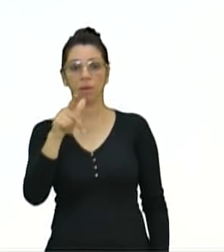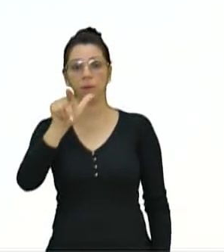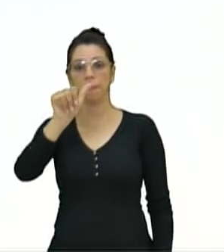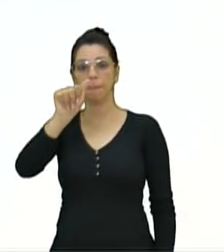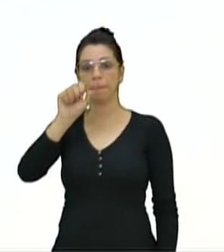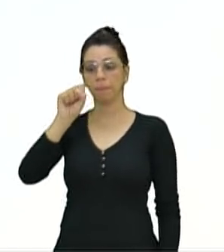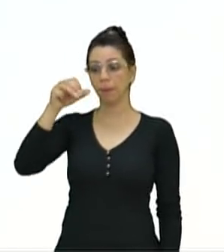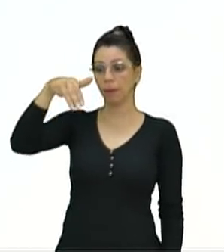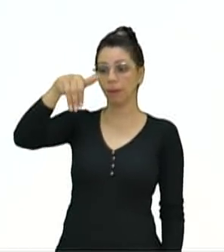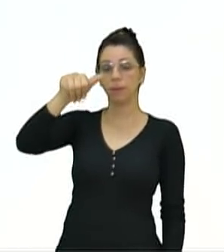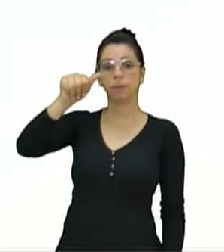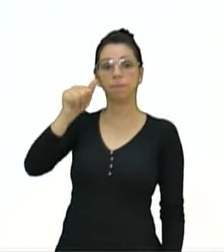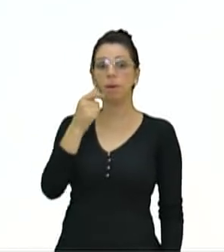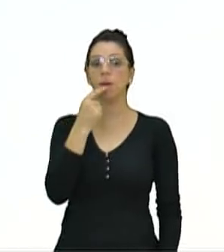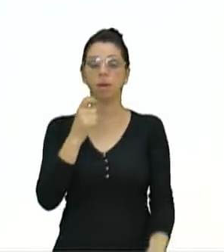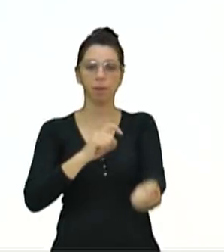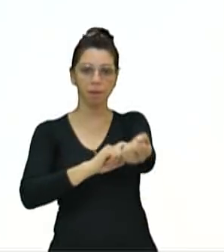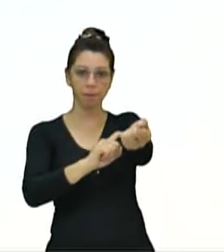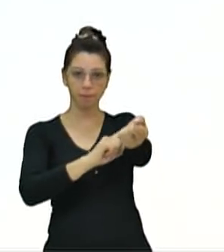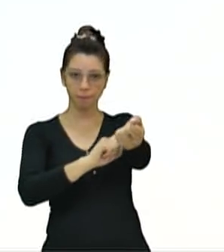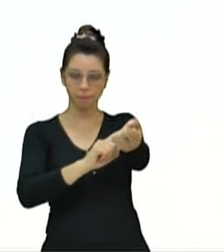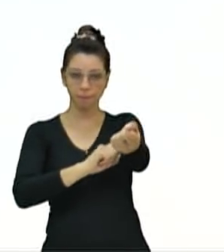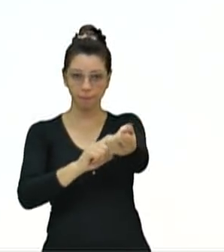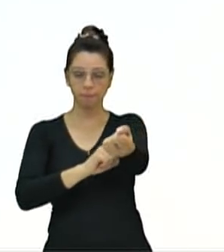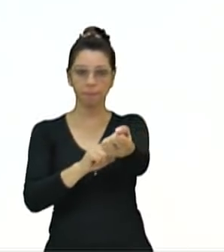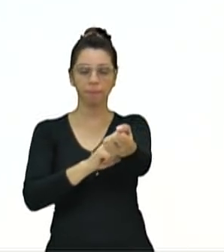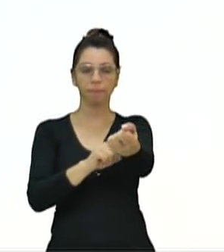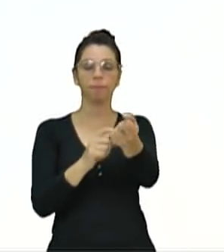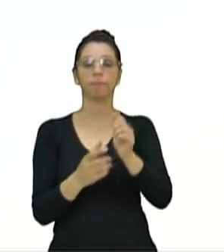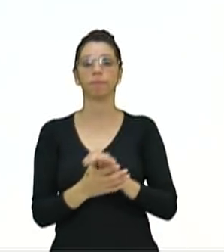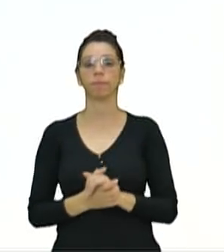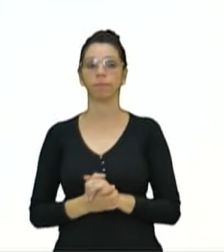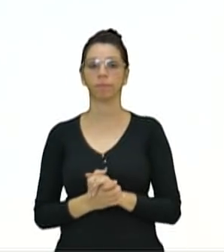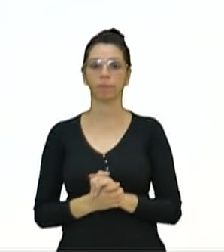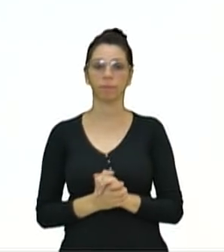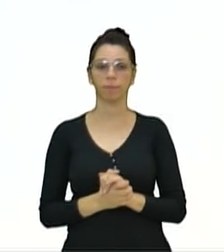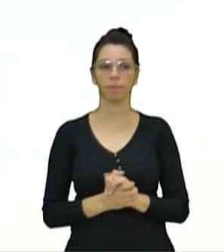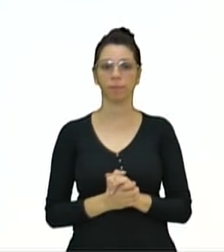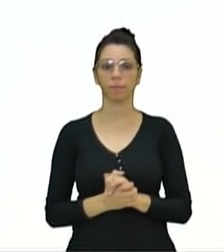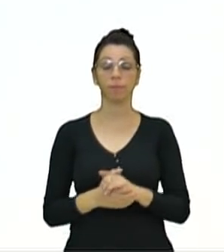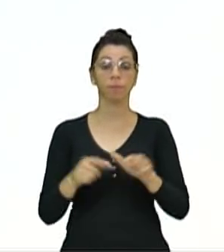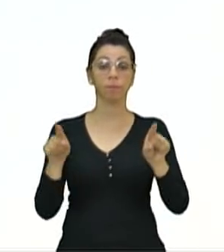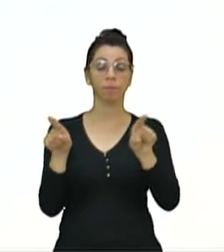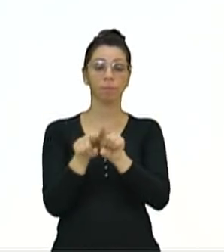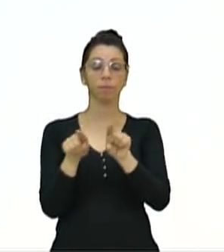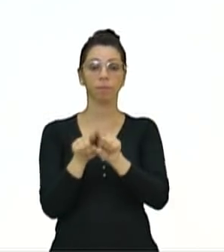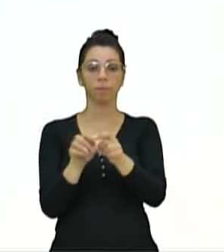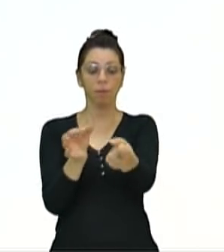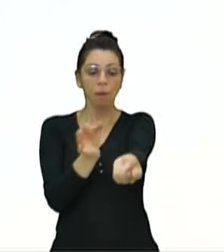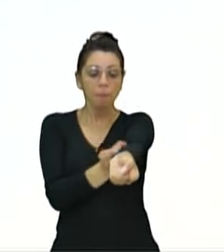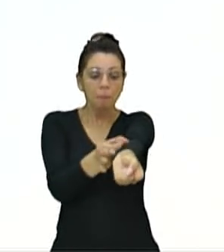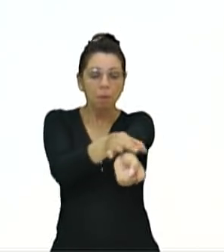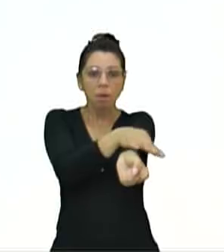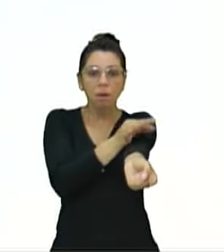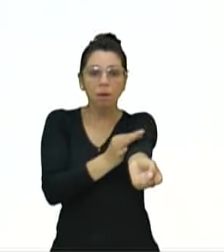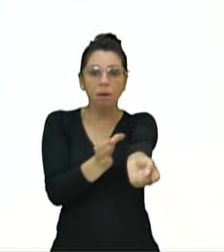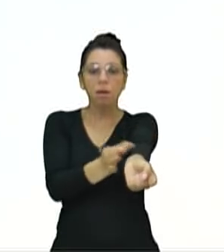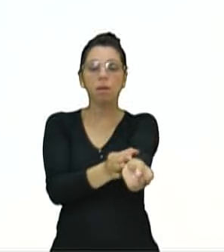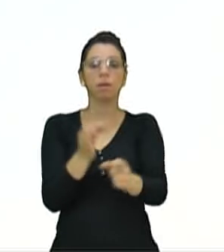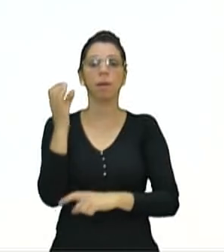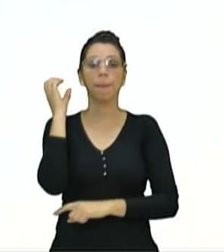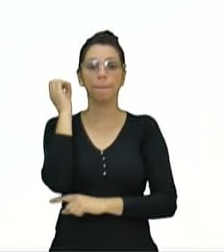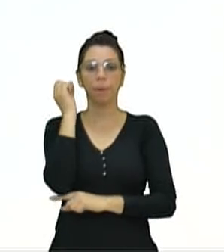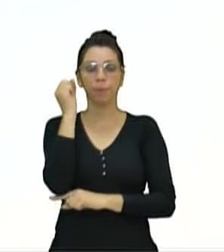lembrando que o plasma é aquela parte aguada, né, aquosa do sangue, e também por glóbulos brancos,